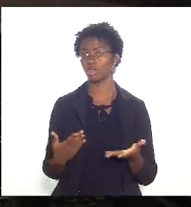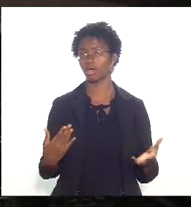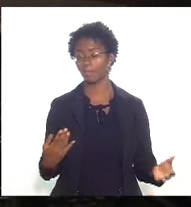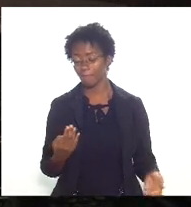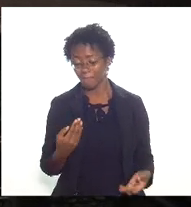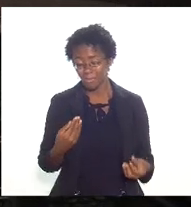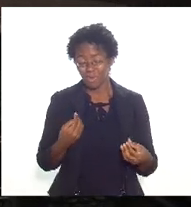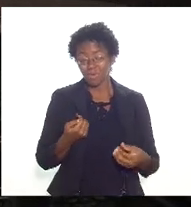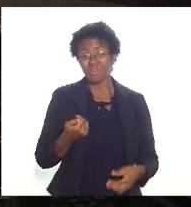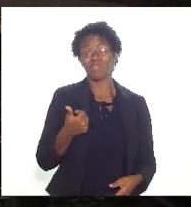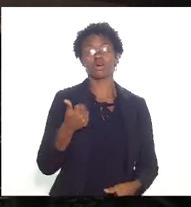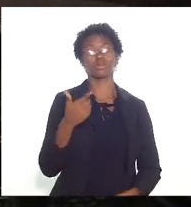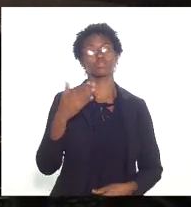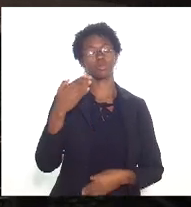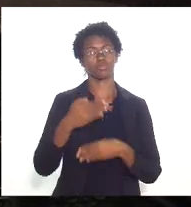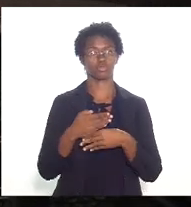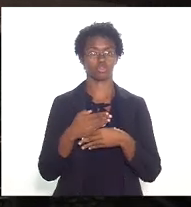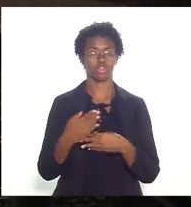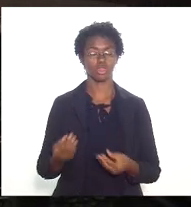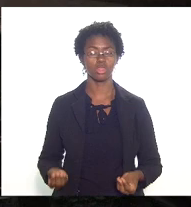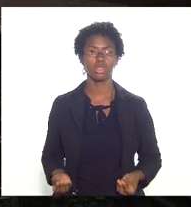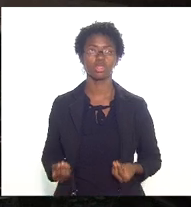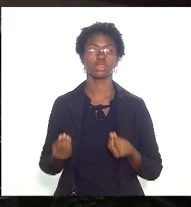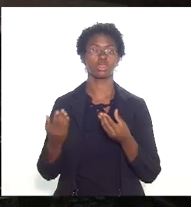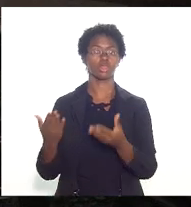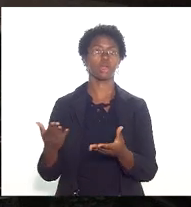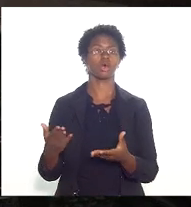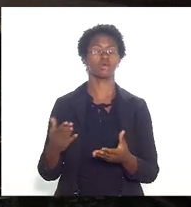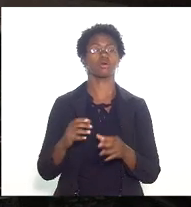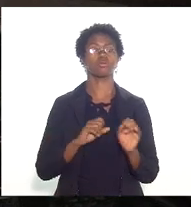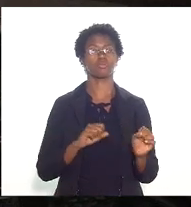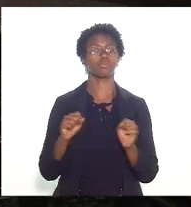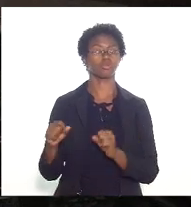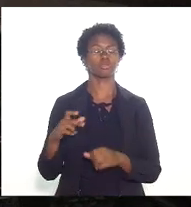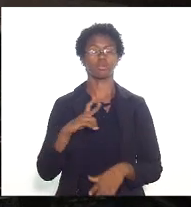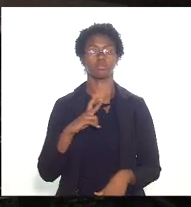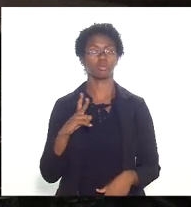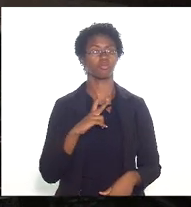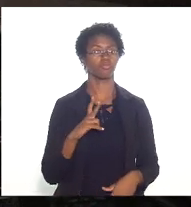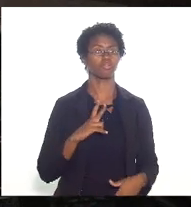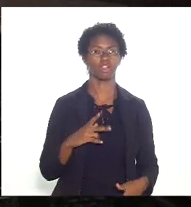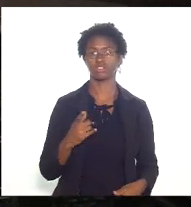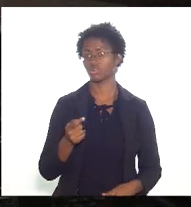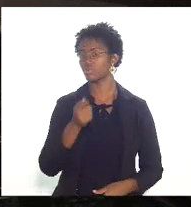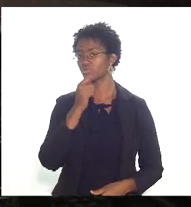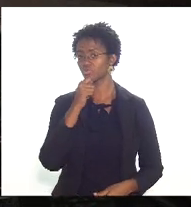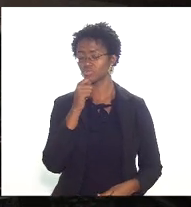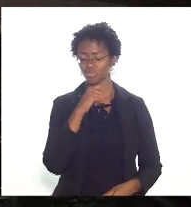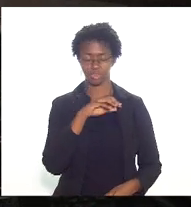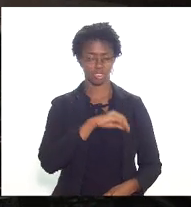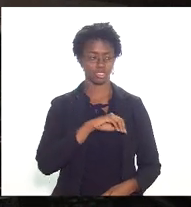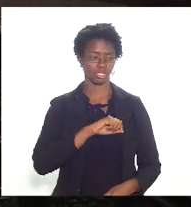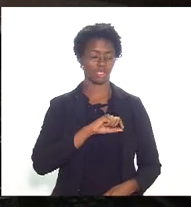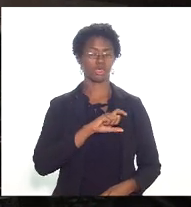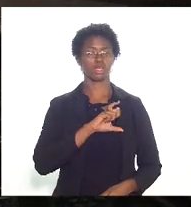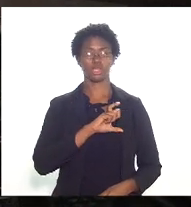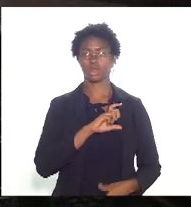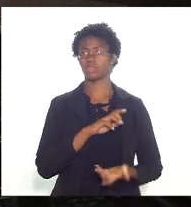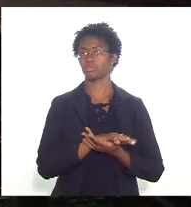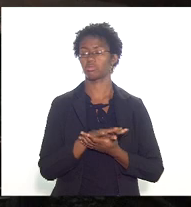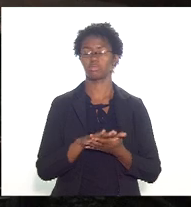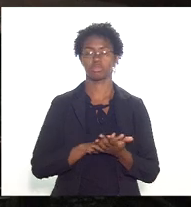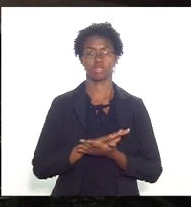de ser entregue para o poder privado sem ao menos ter uma de vida